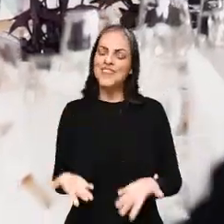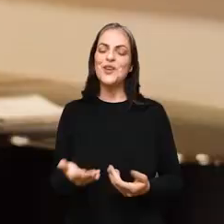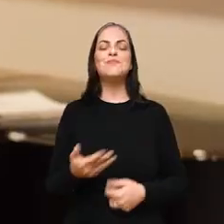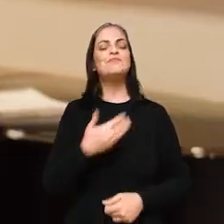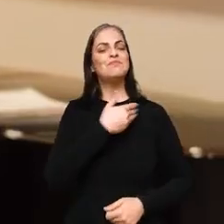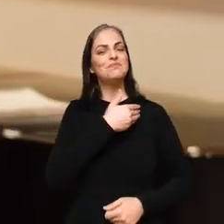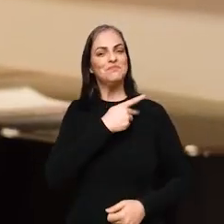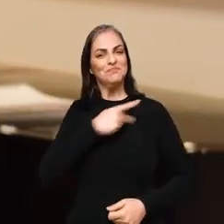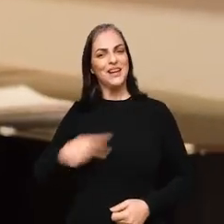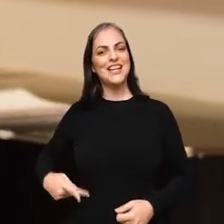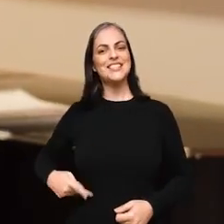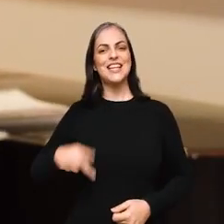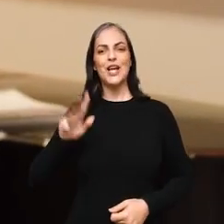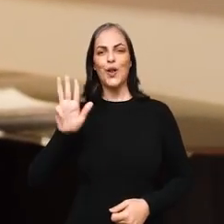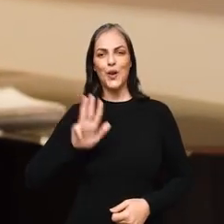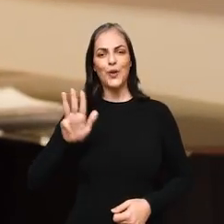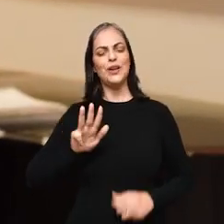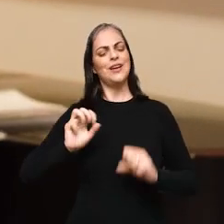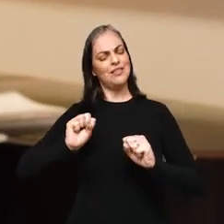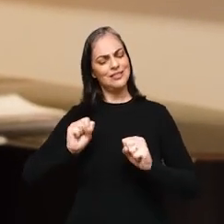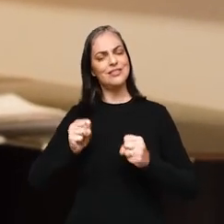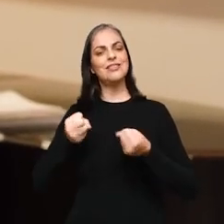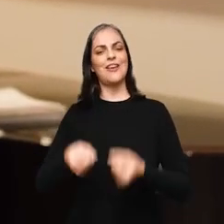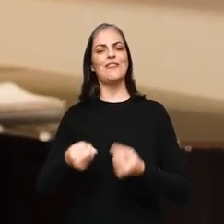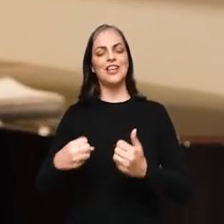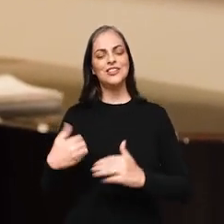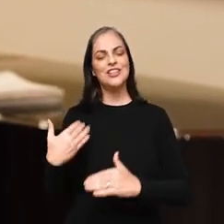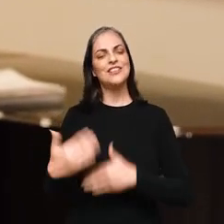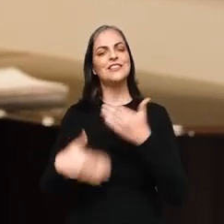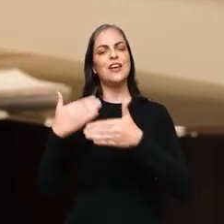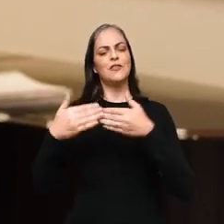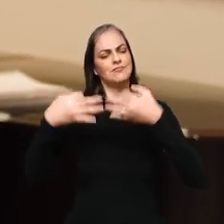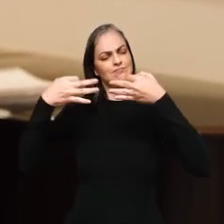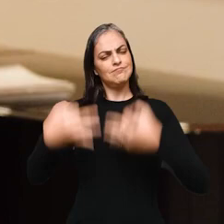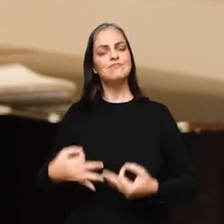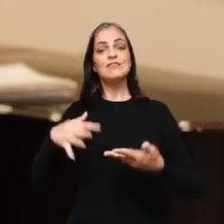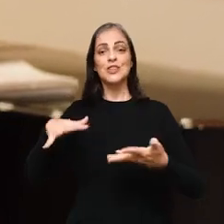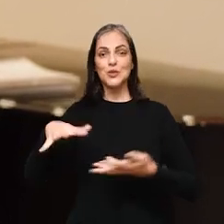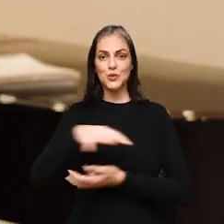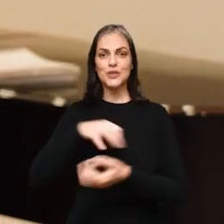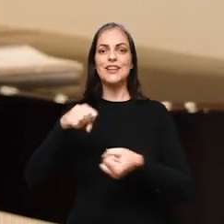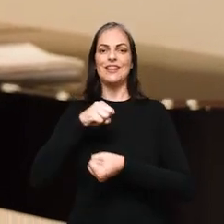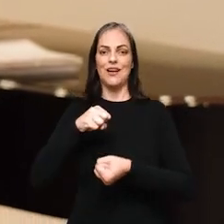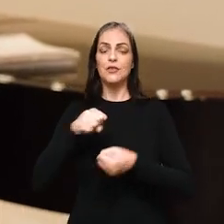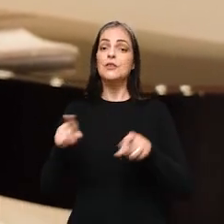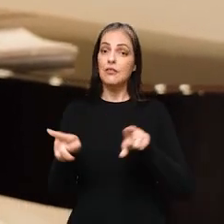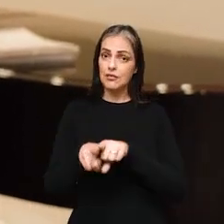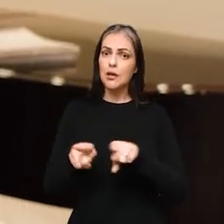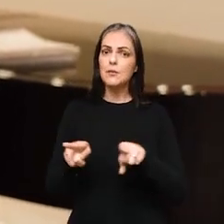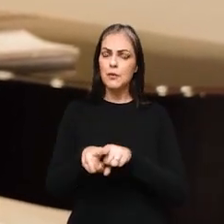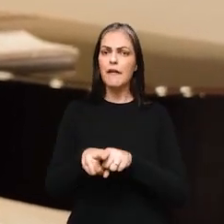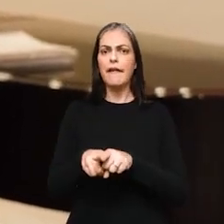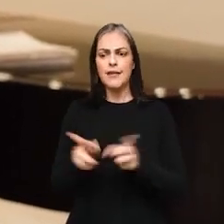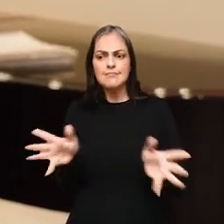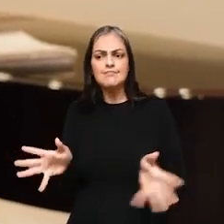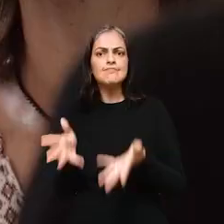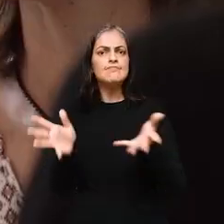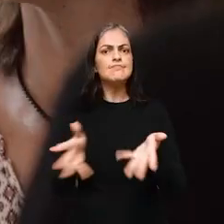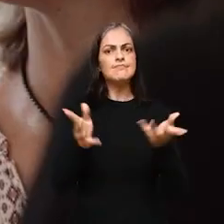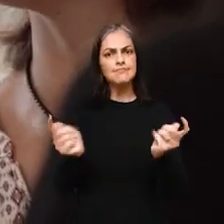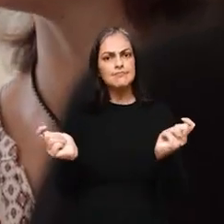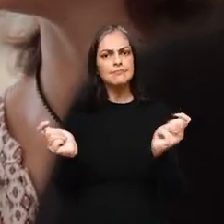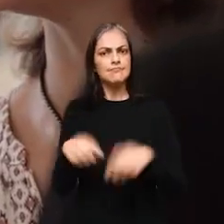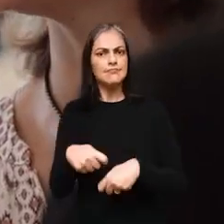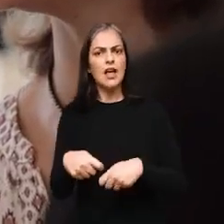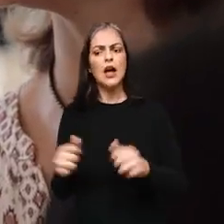de defender um desenvolvimento justo, sustentável, ele também cria as condições